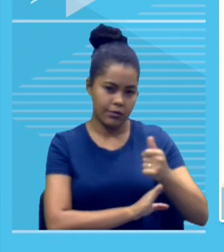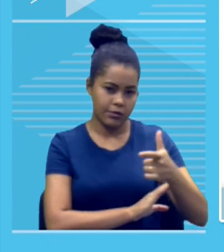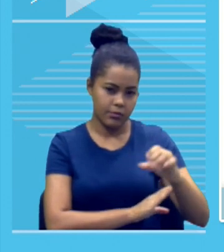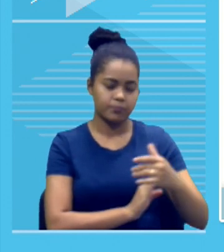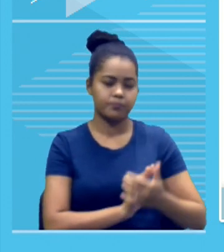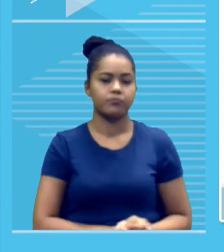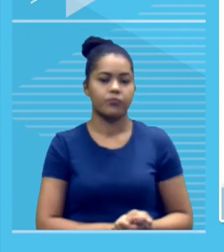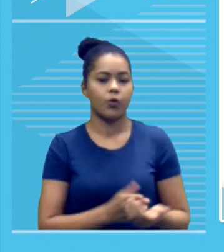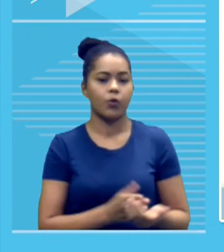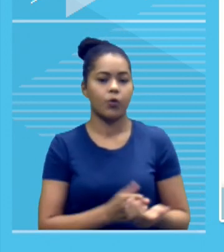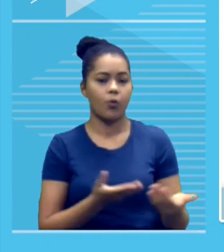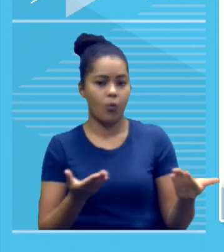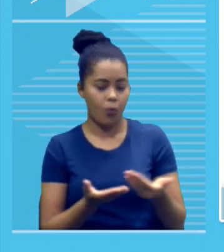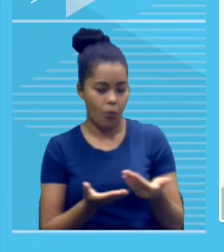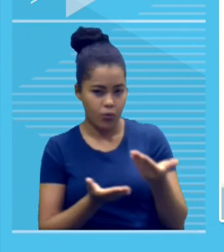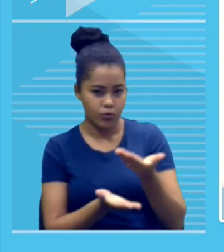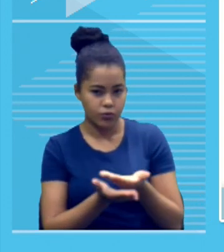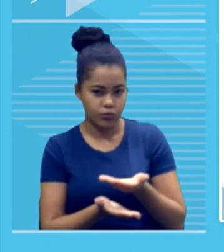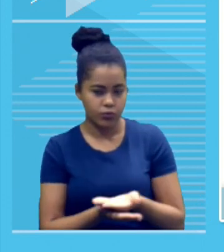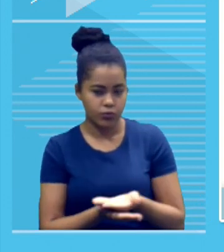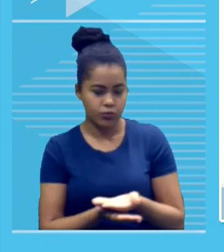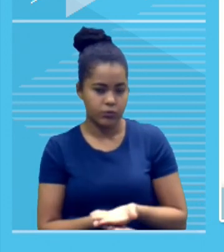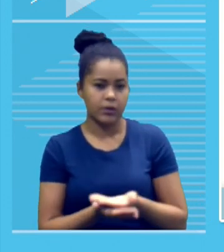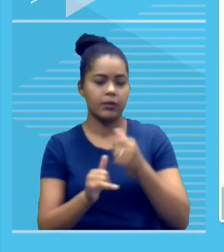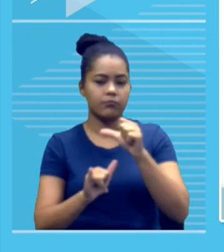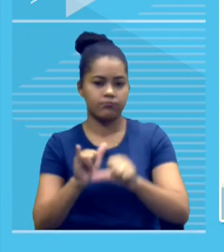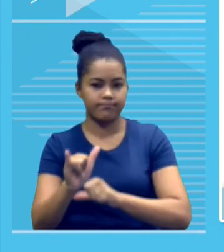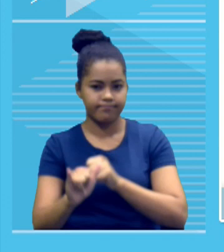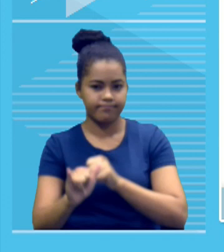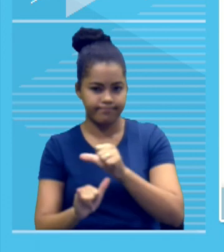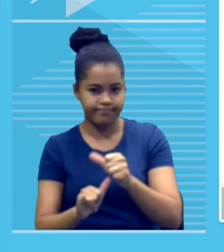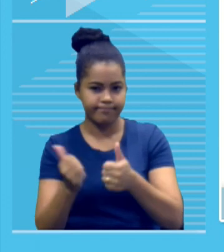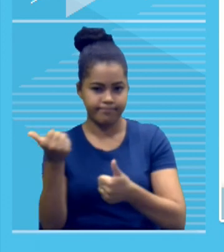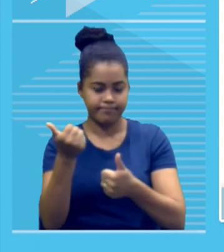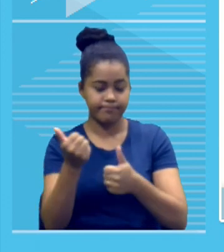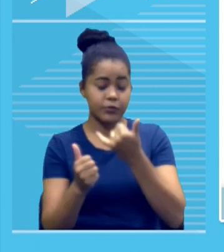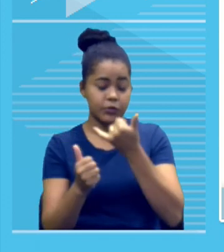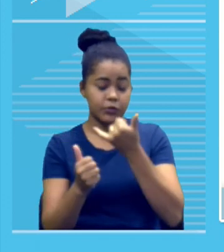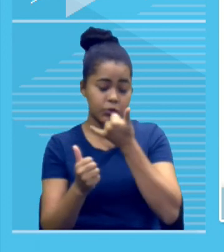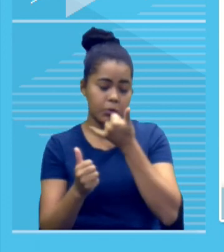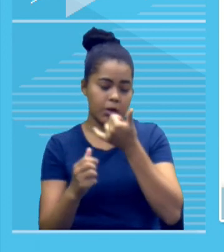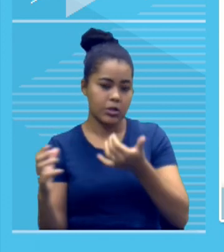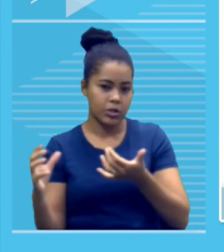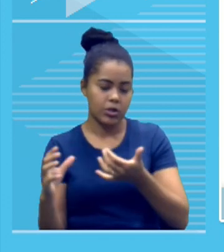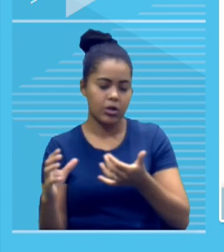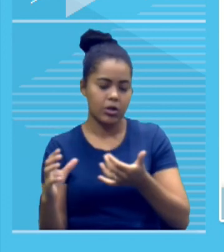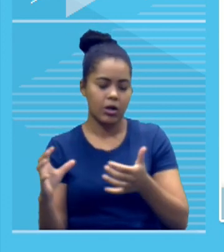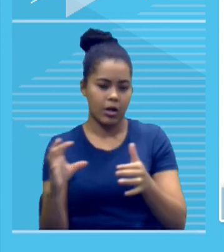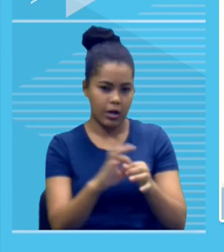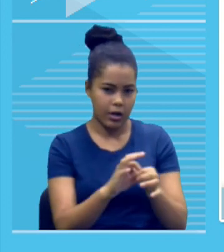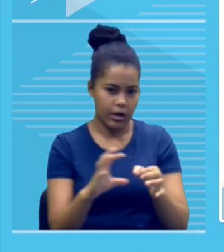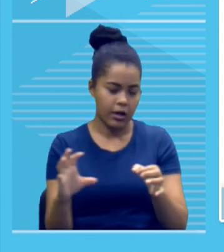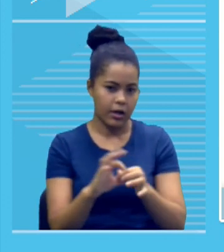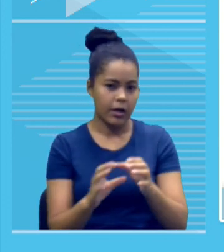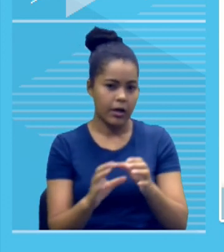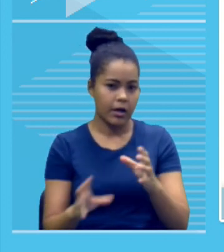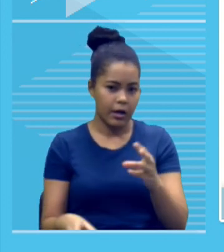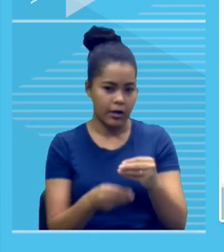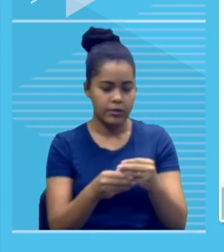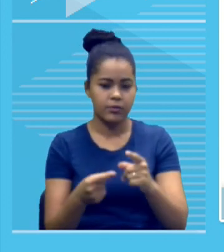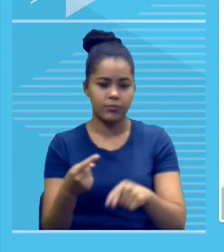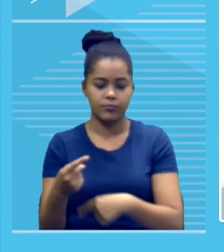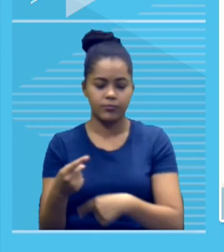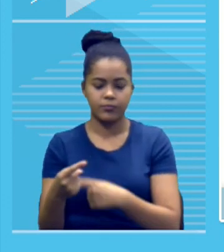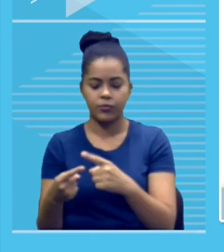tipo, três grandes grupos de reações aí. Nós vamos estudar as hidrogenações, hidrogenação, que é a adição